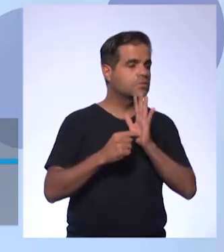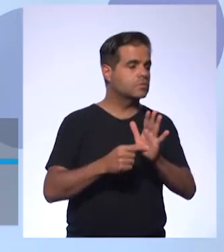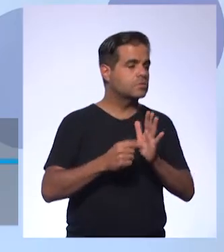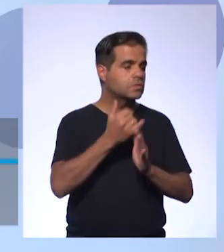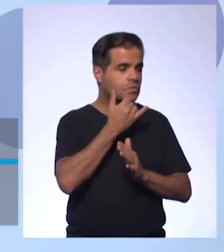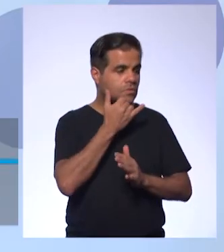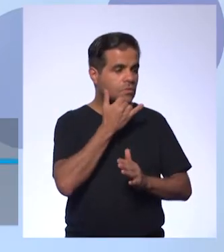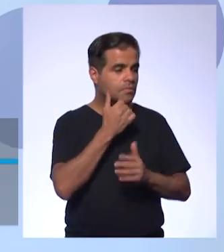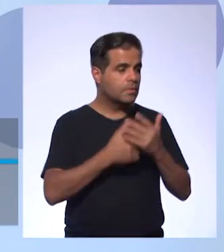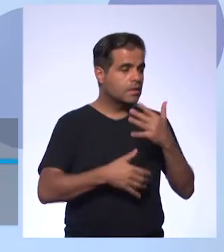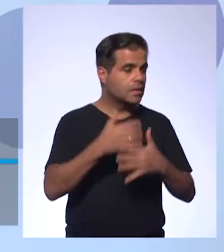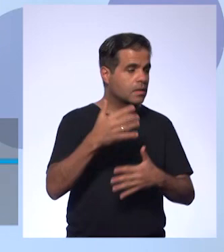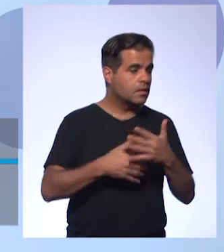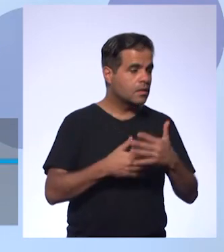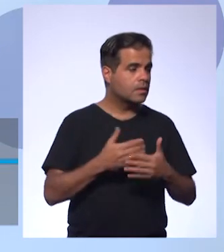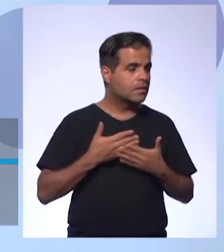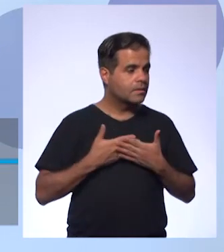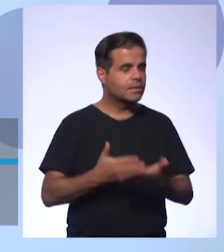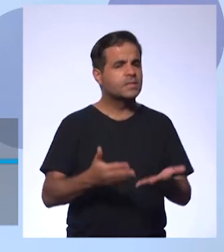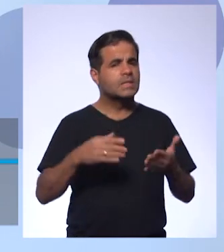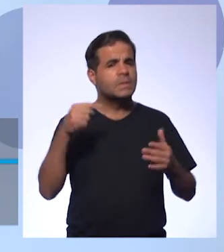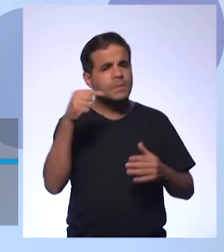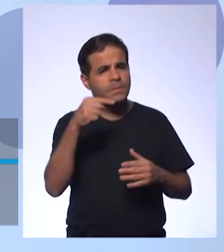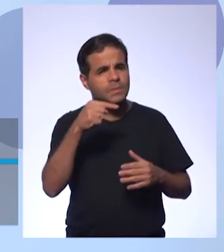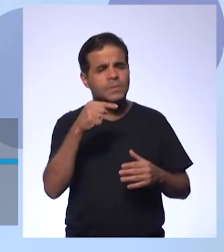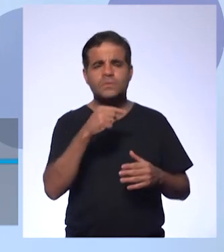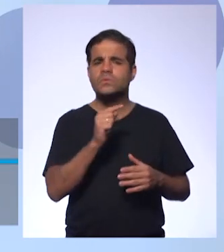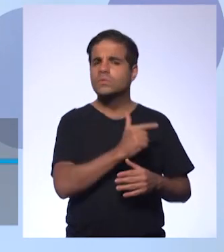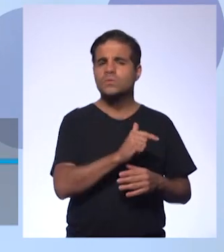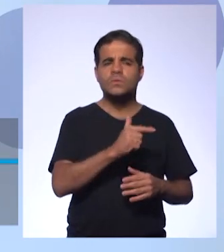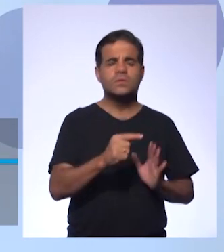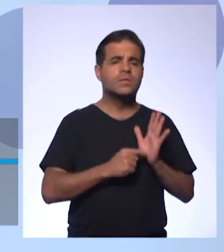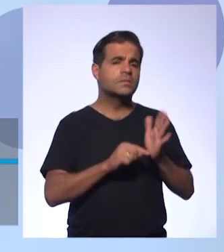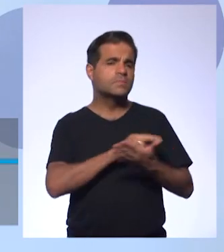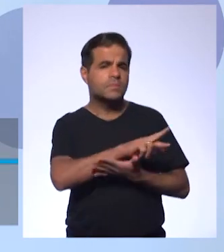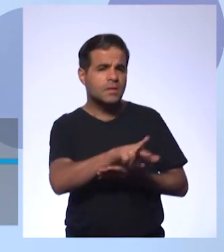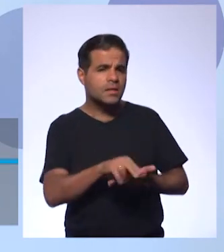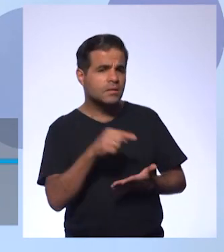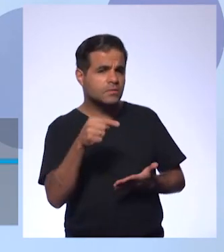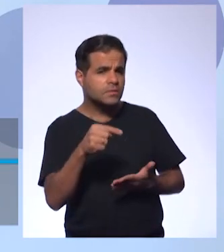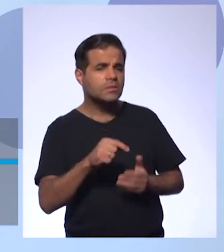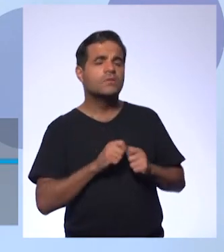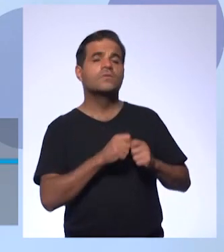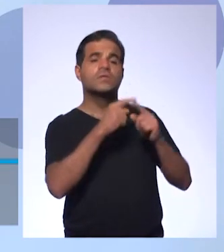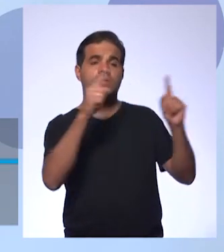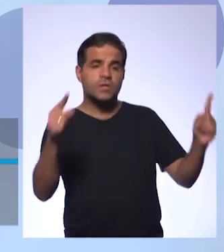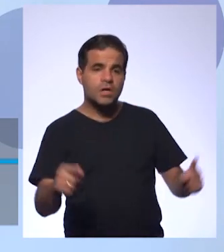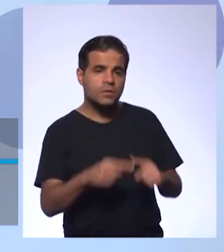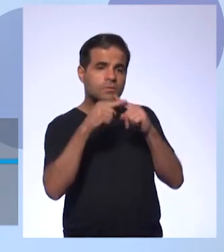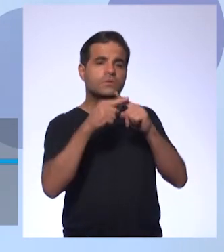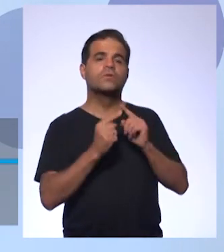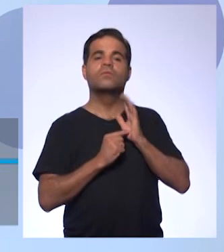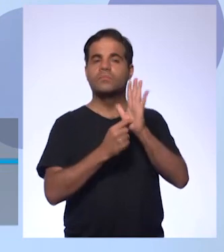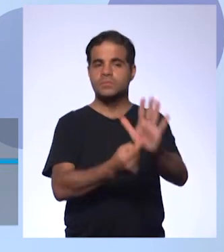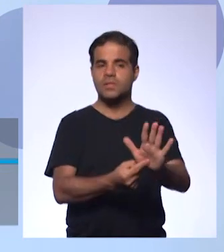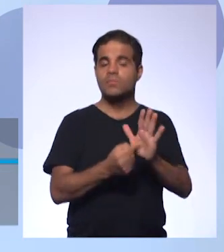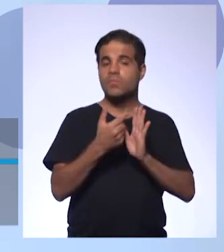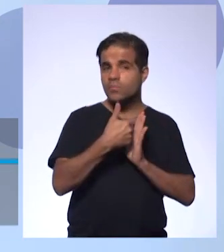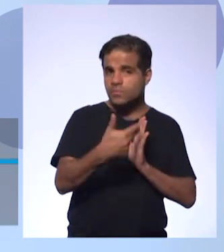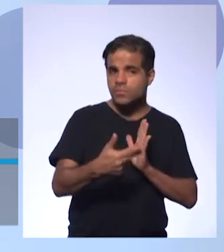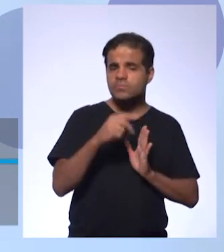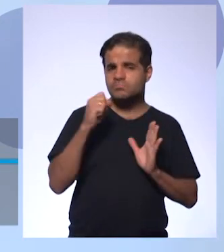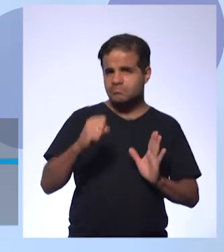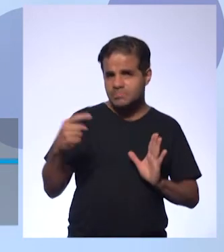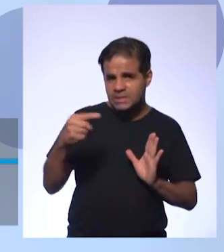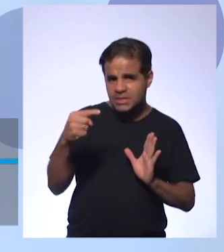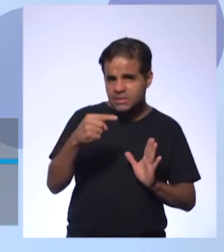interromper, mas ele mostra o aspecto negativo. Como não tem aspecto negativo, eu vou fazer esse jogo. Eu vou mostrar para você algo que poderia ser